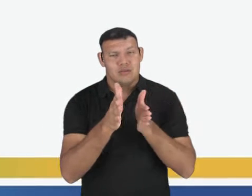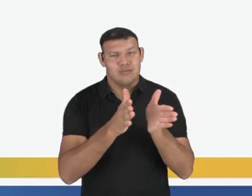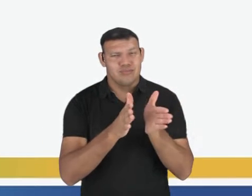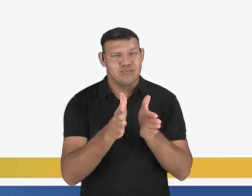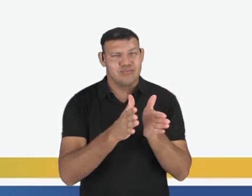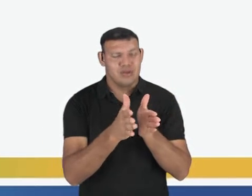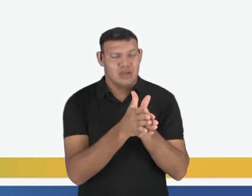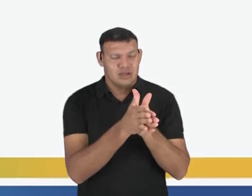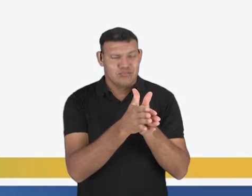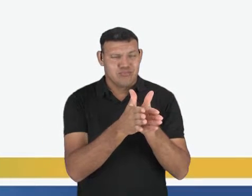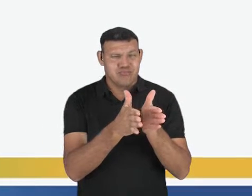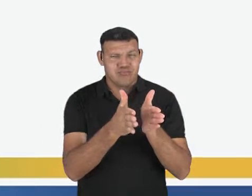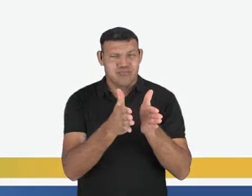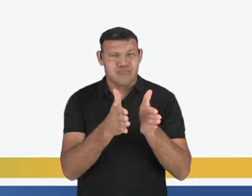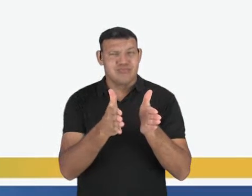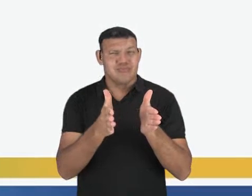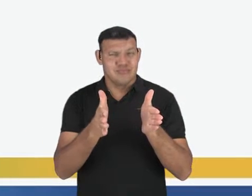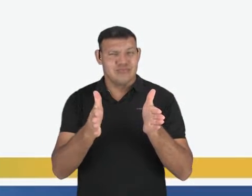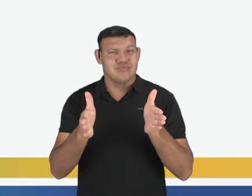toda a